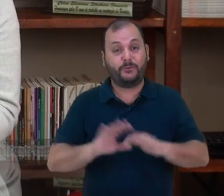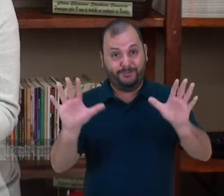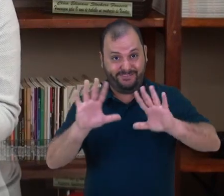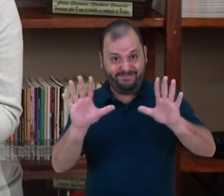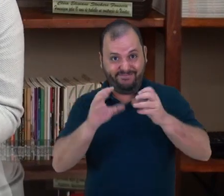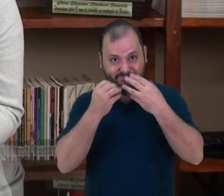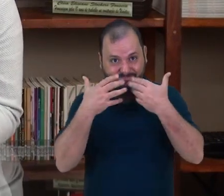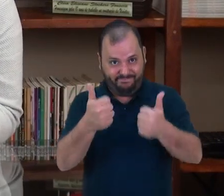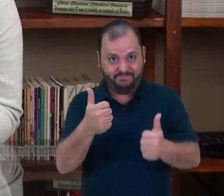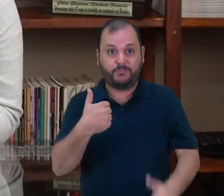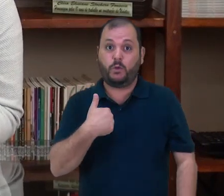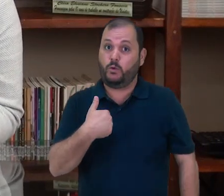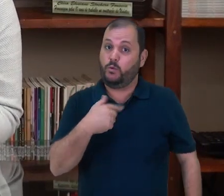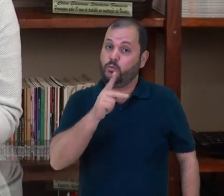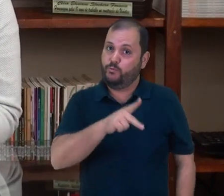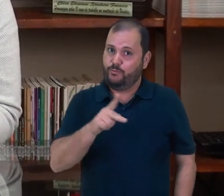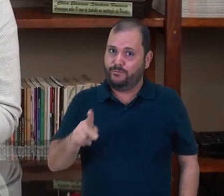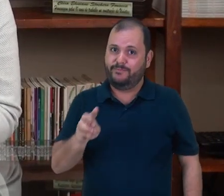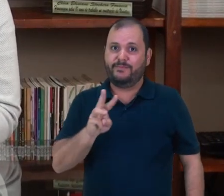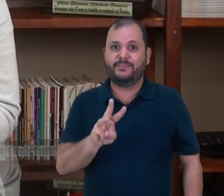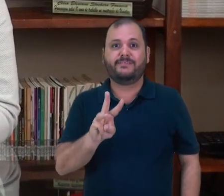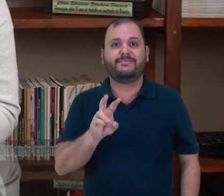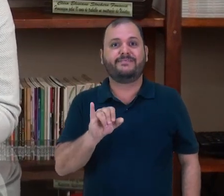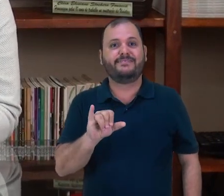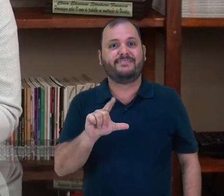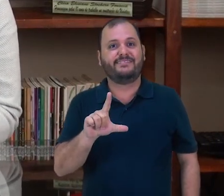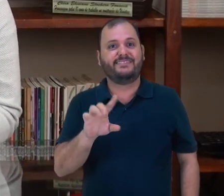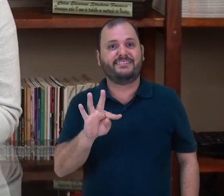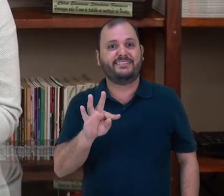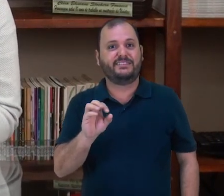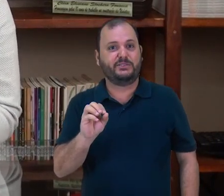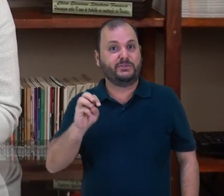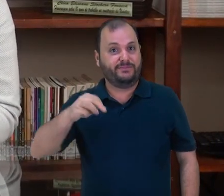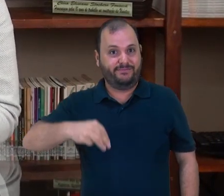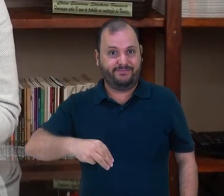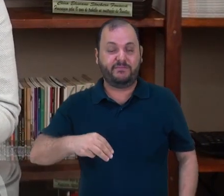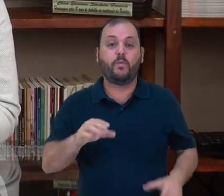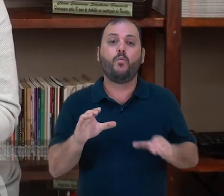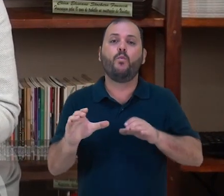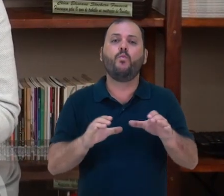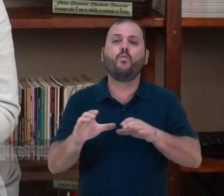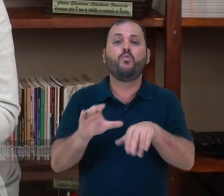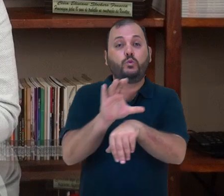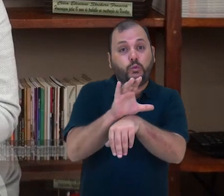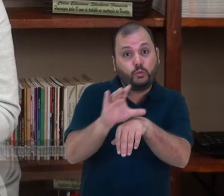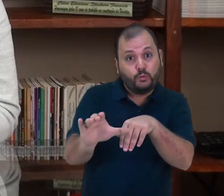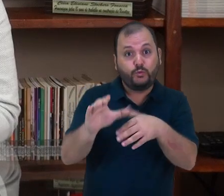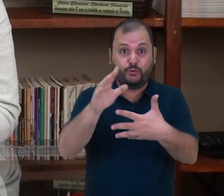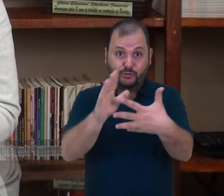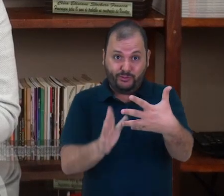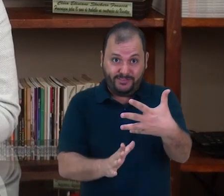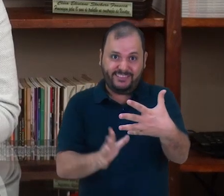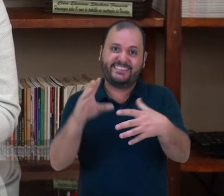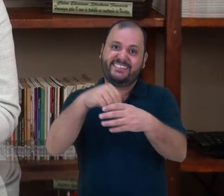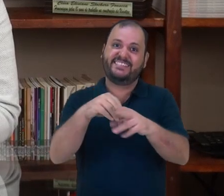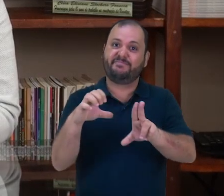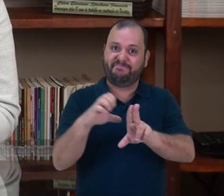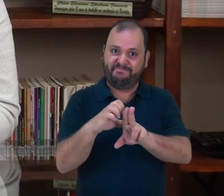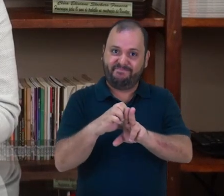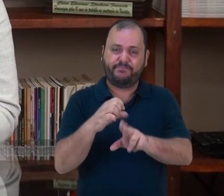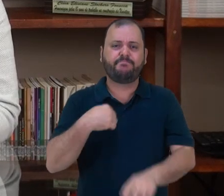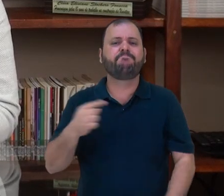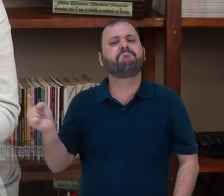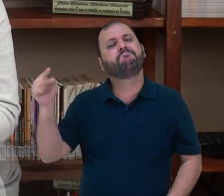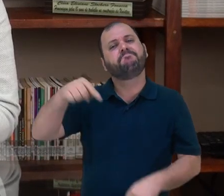Olá, tudo bem? Eu sou o professor Wilton Dourado, coordenador do curso de Libras da Unintes. E hoje